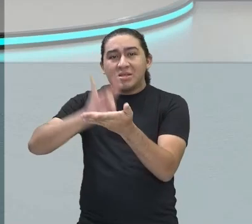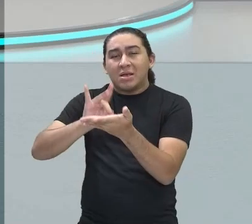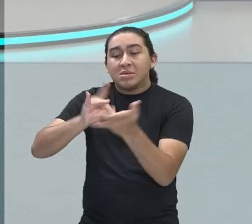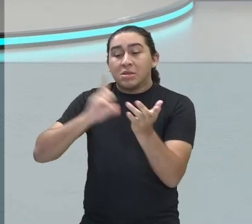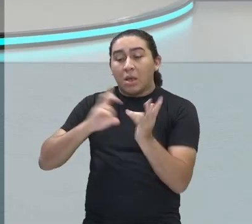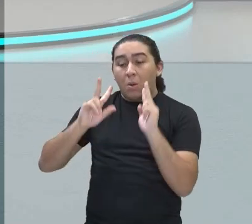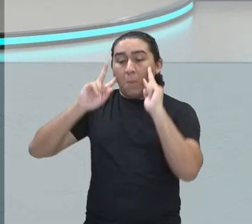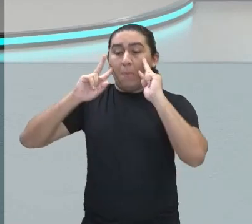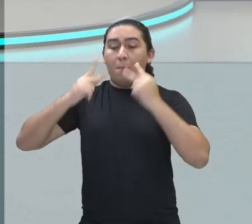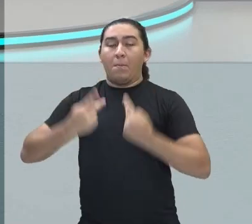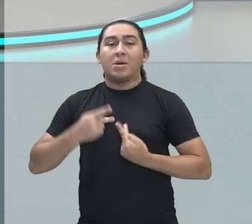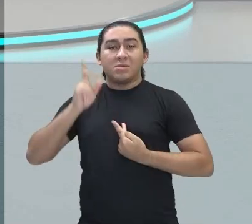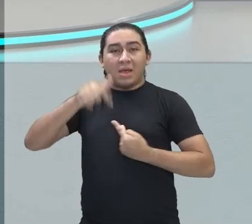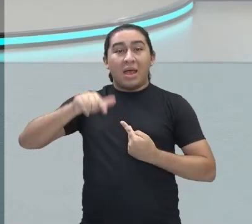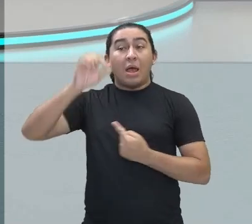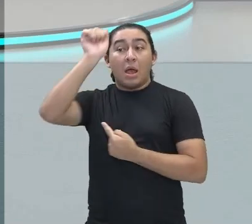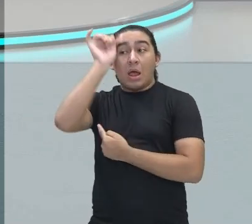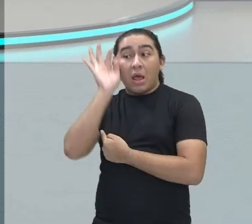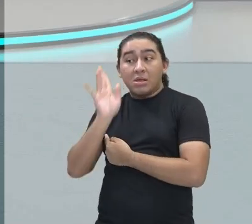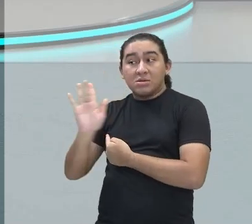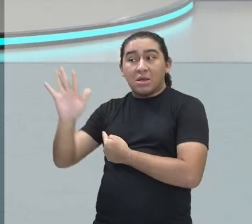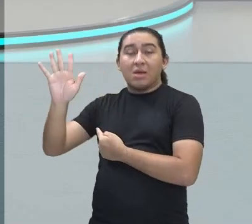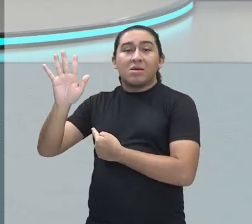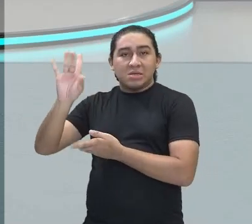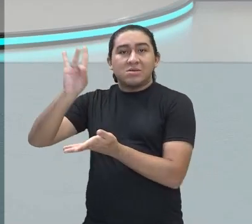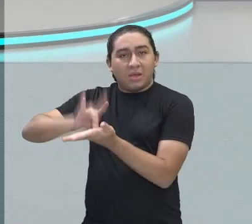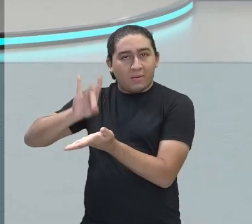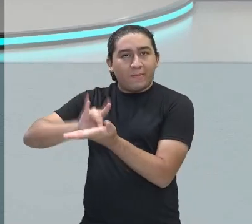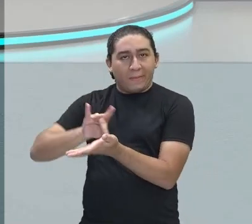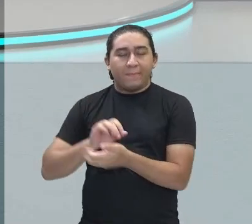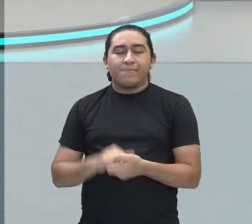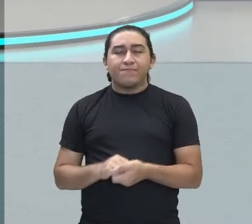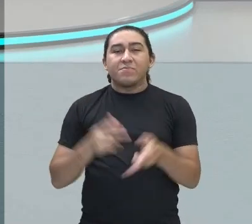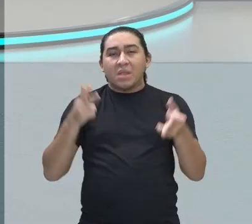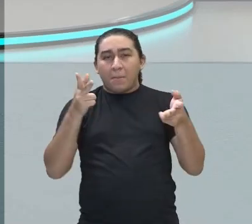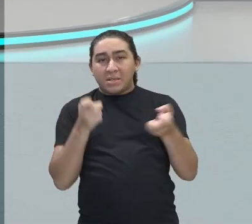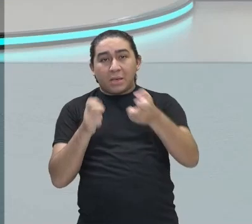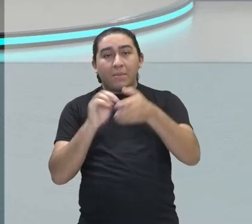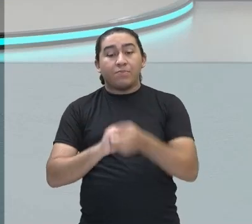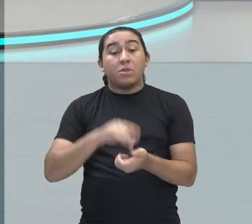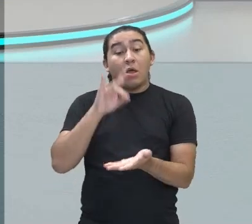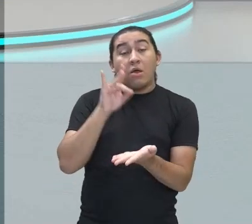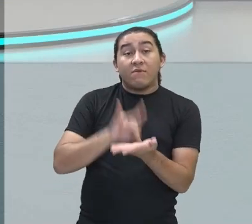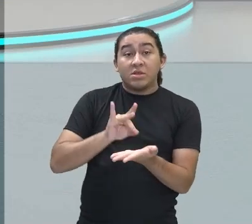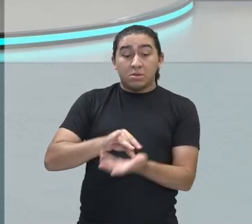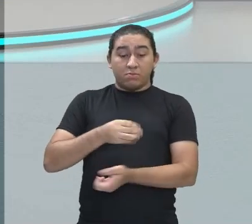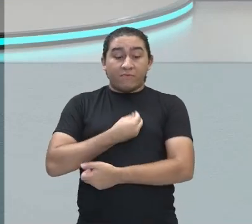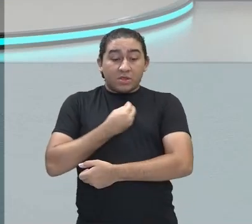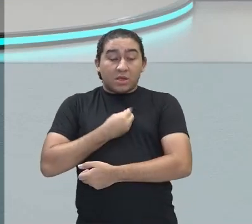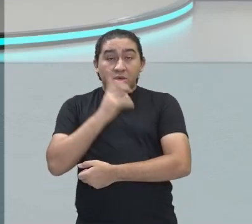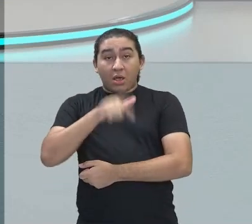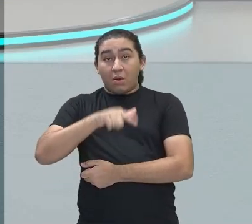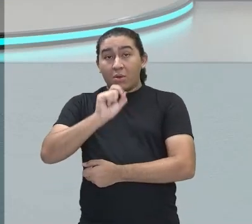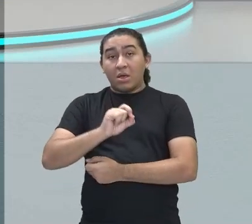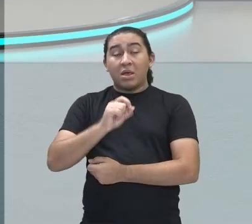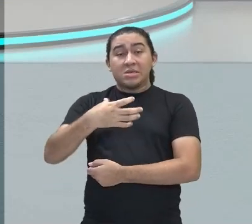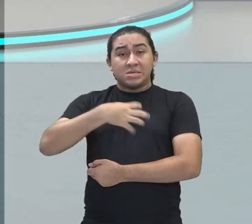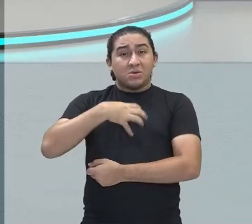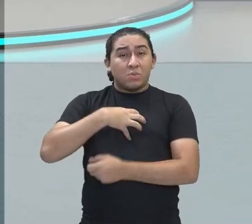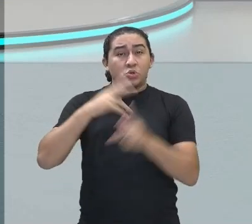a verdadeira realidade. Percebem que a verdadeira realidade são as essências e